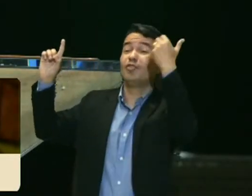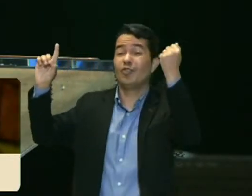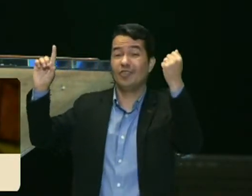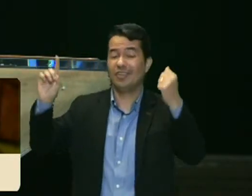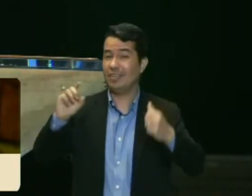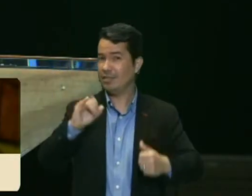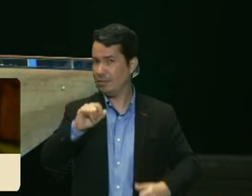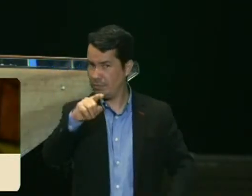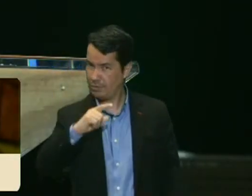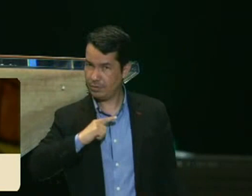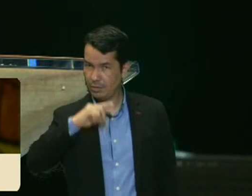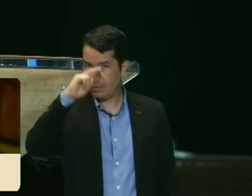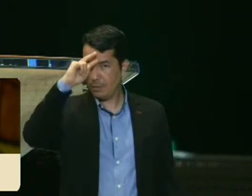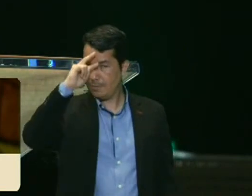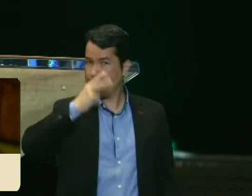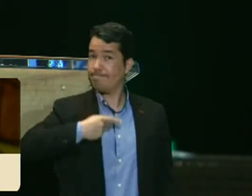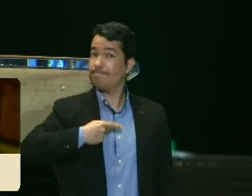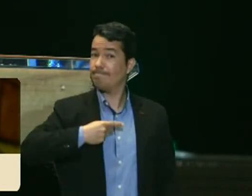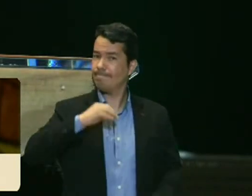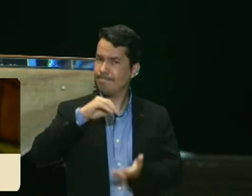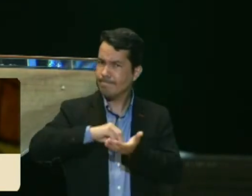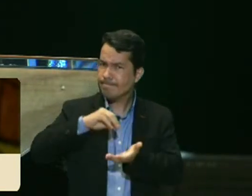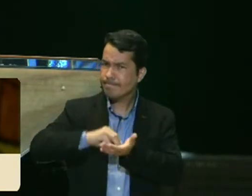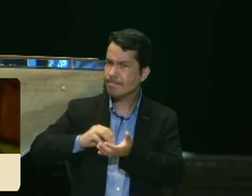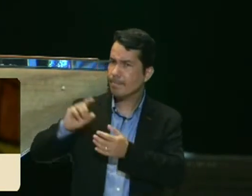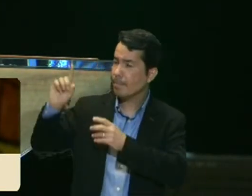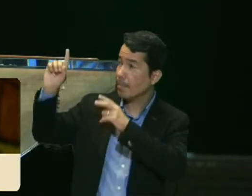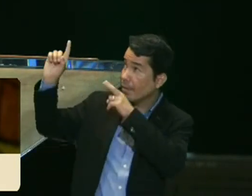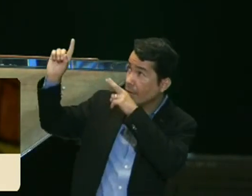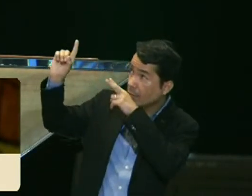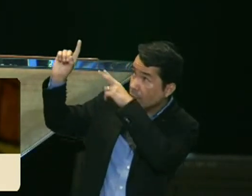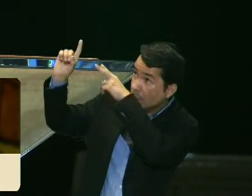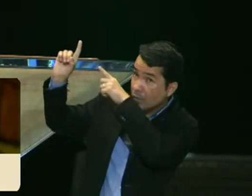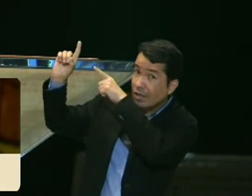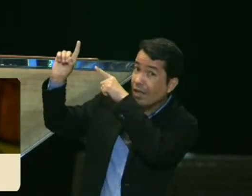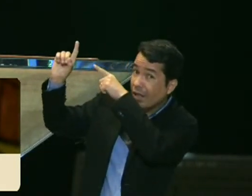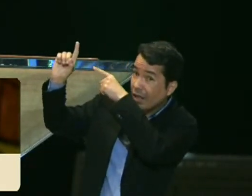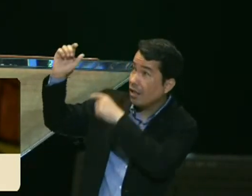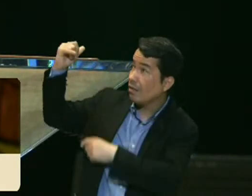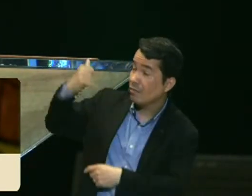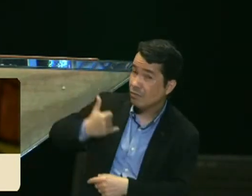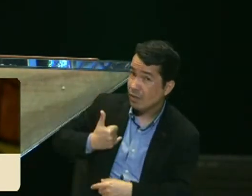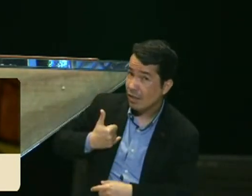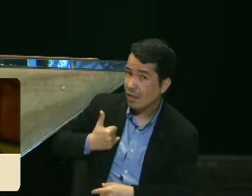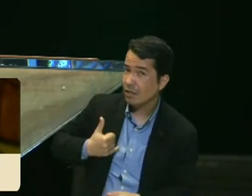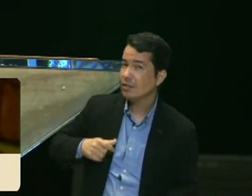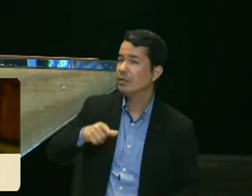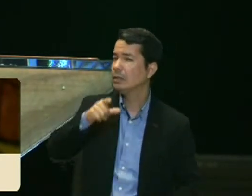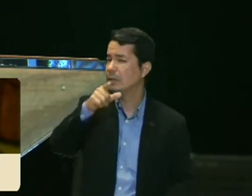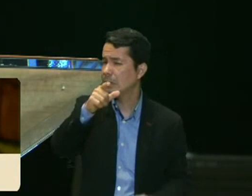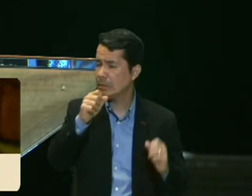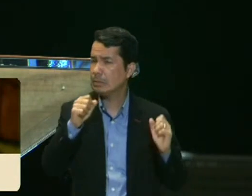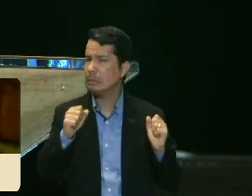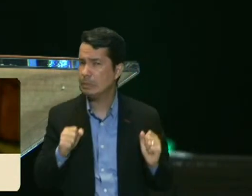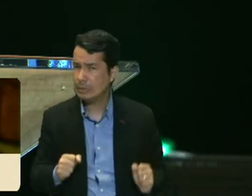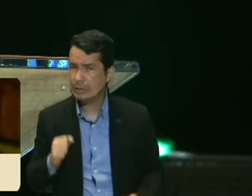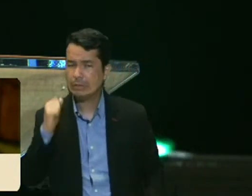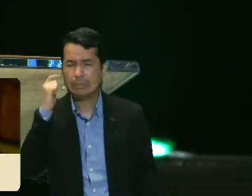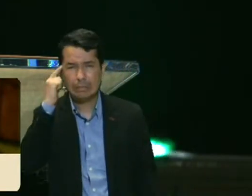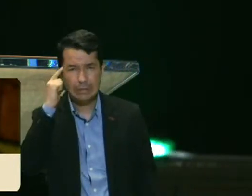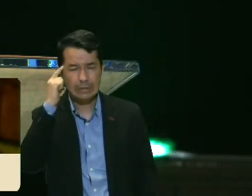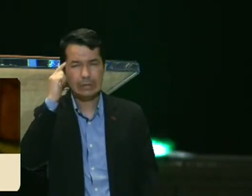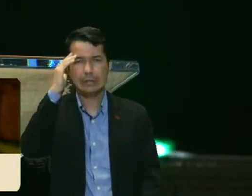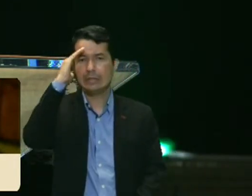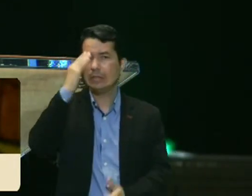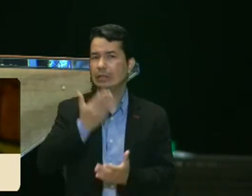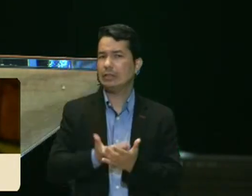sem falar ou ouvir Deus, você pode ter certeza que o fim destas decisões, sem falar